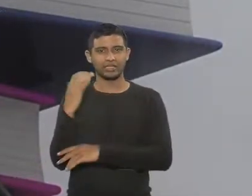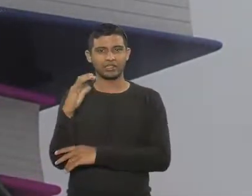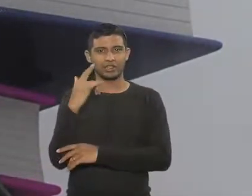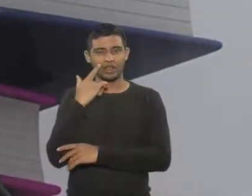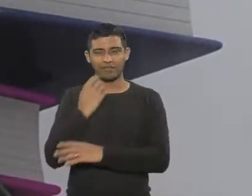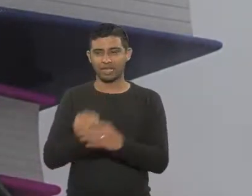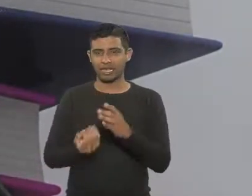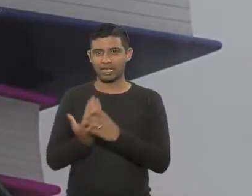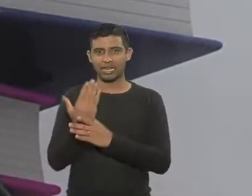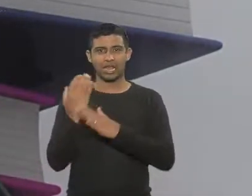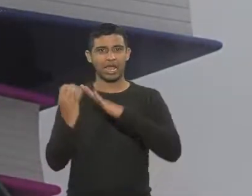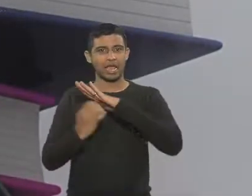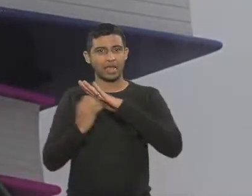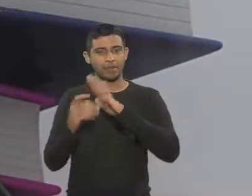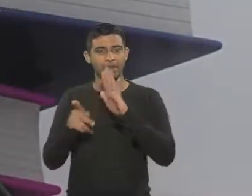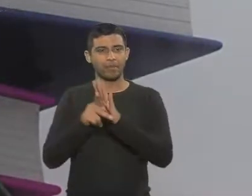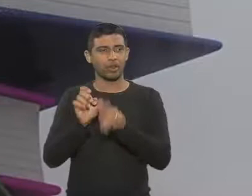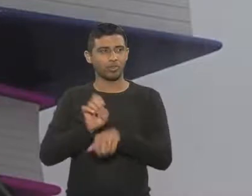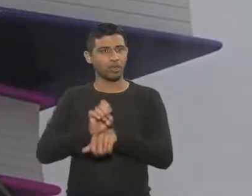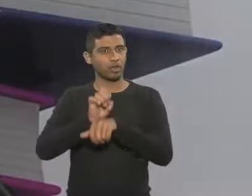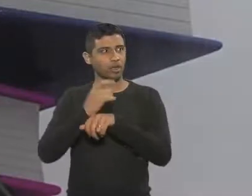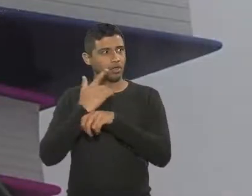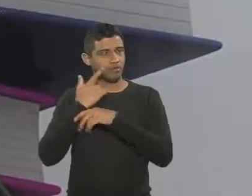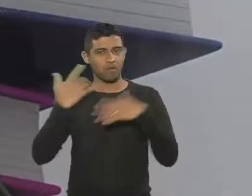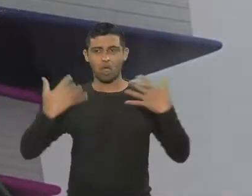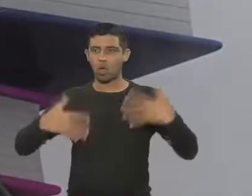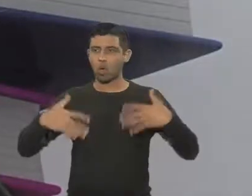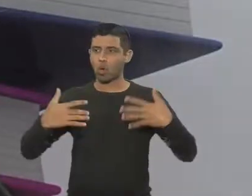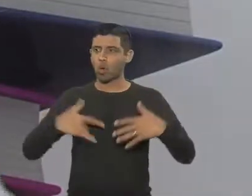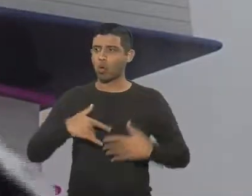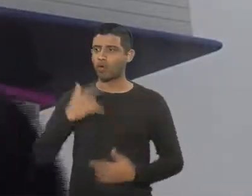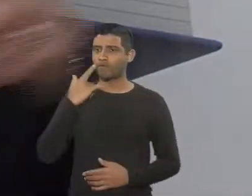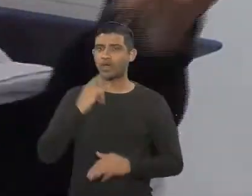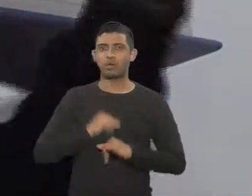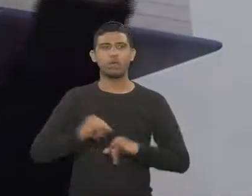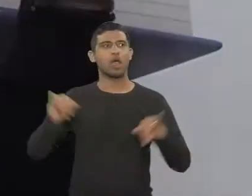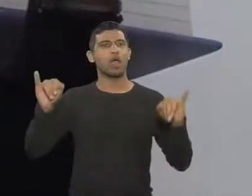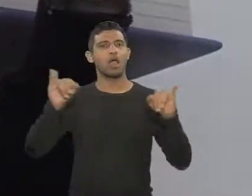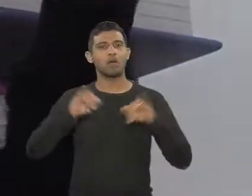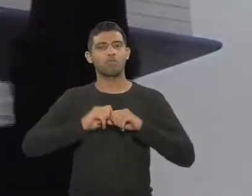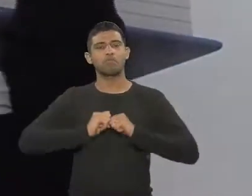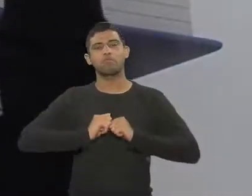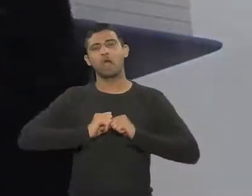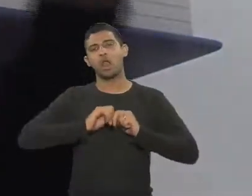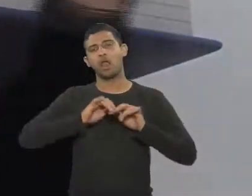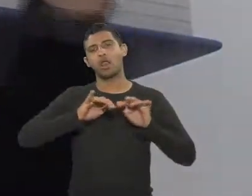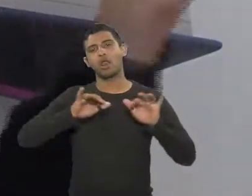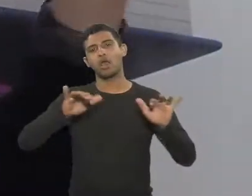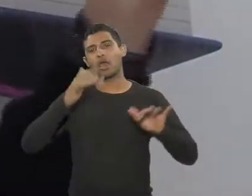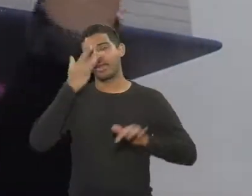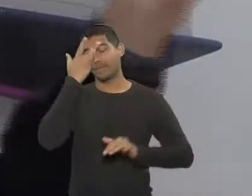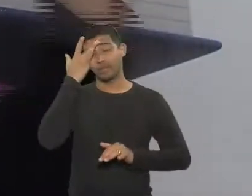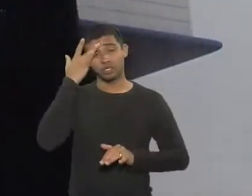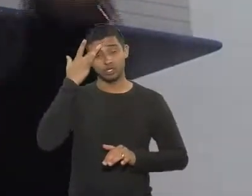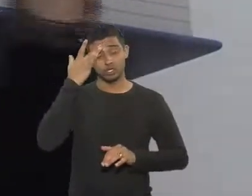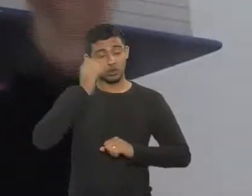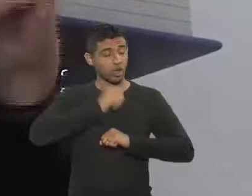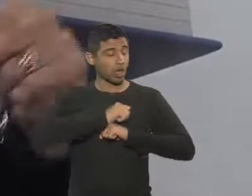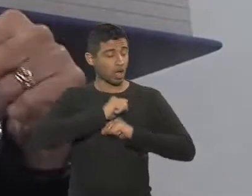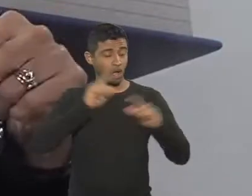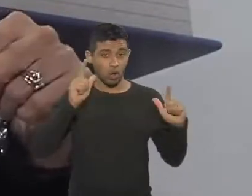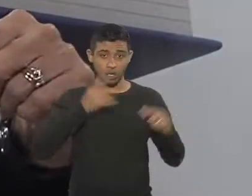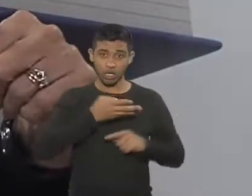uma agência de empregos do Estado, olha, vou passar isso aqui, não sei o quê. E aí o pessoal vai sair de casa 4 horas da manhã,